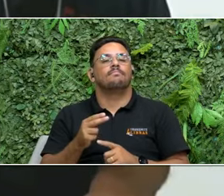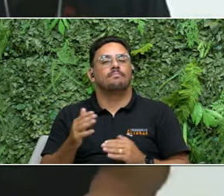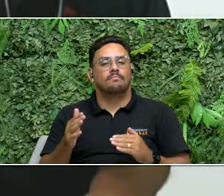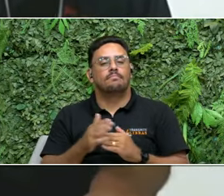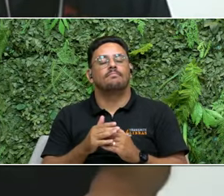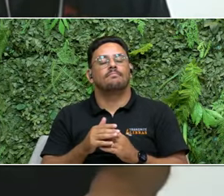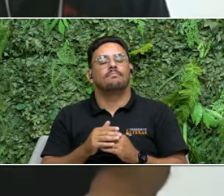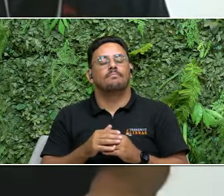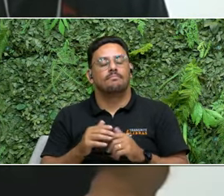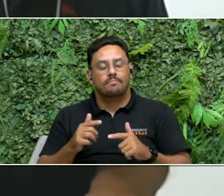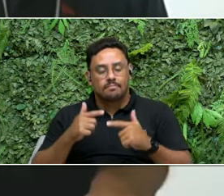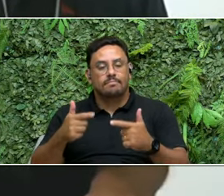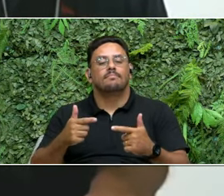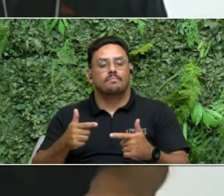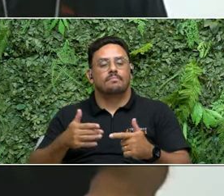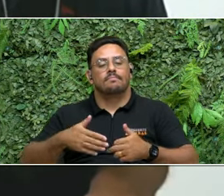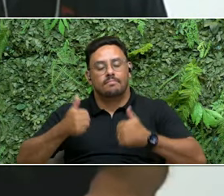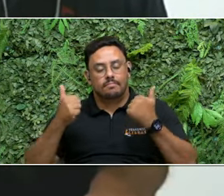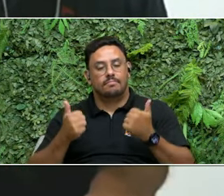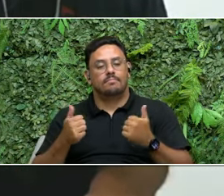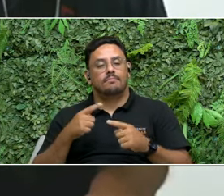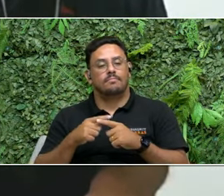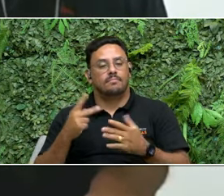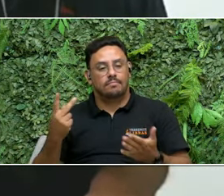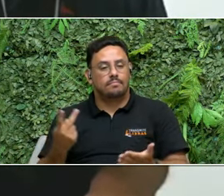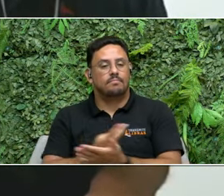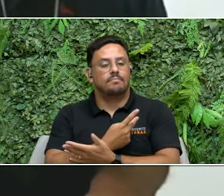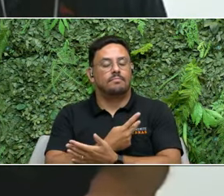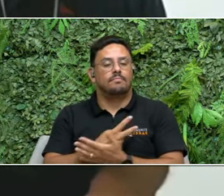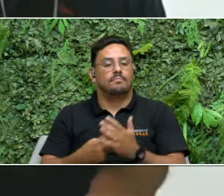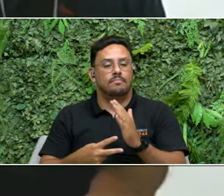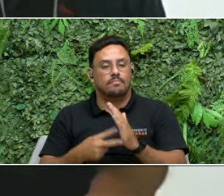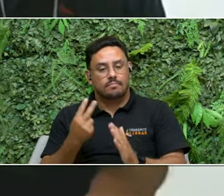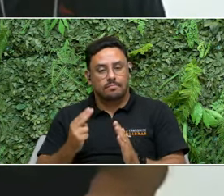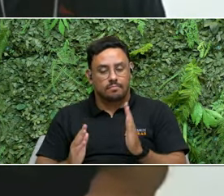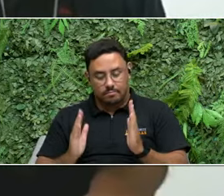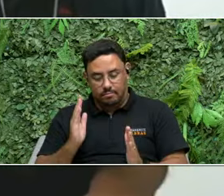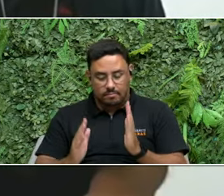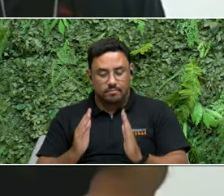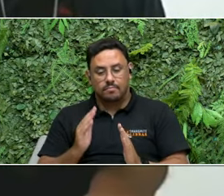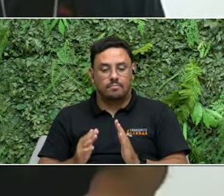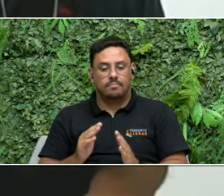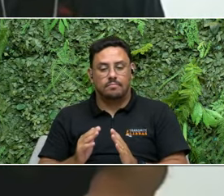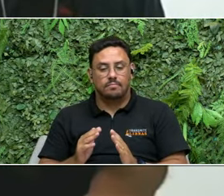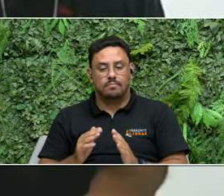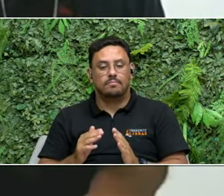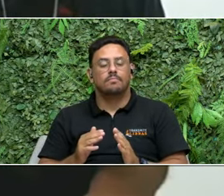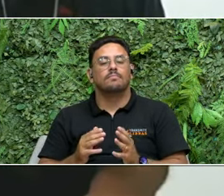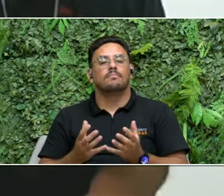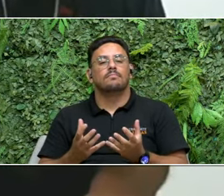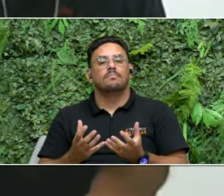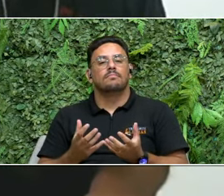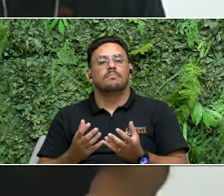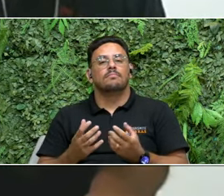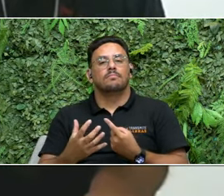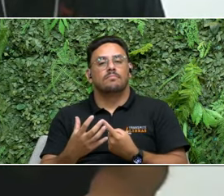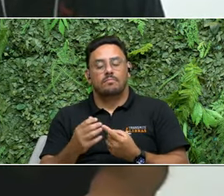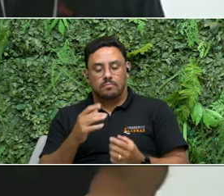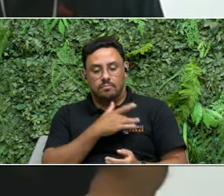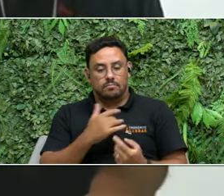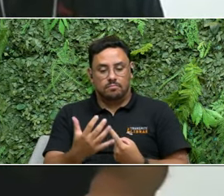com uma sorte melhor porque o que aconteceu no segundo tempo foi o Cruzeiro engoliu taticamente o Atlético e também